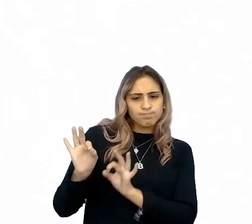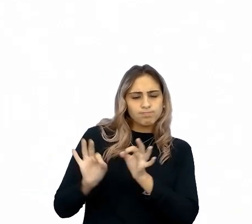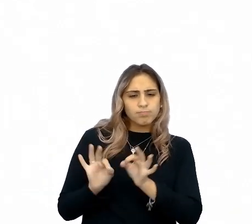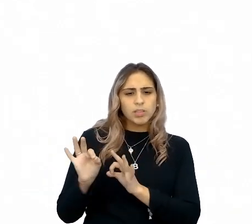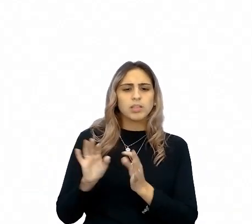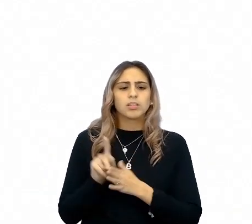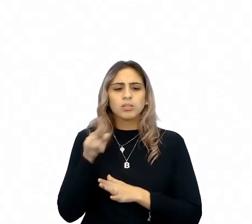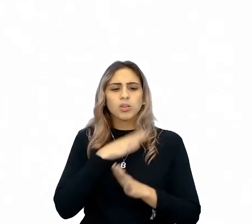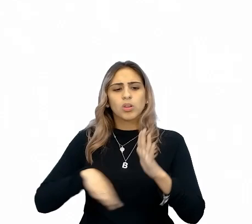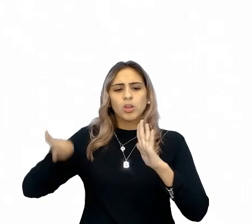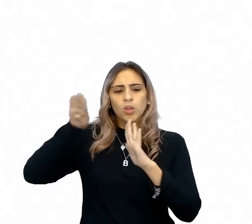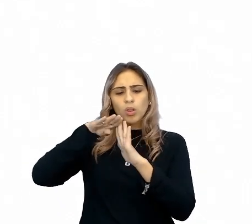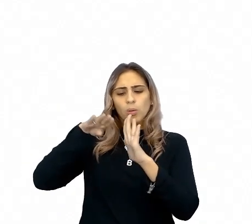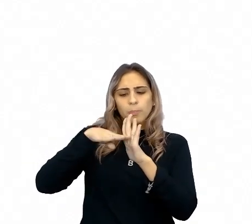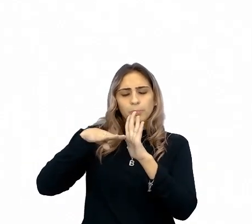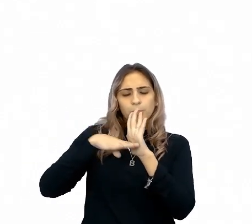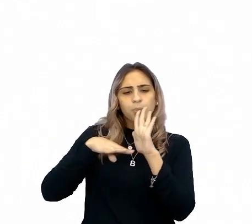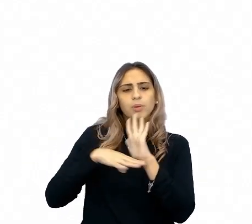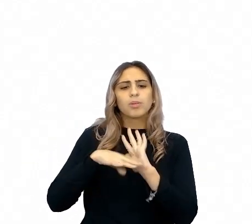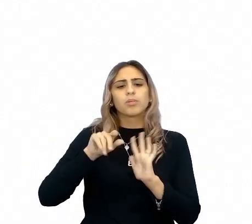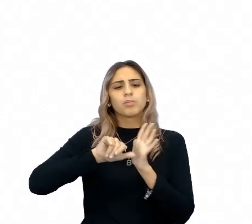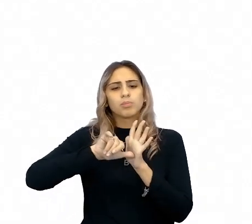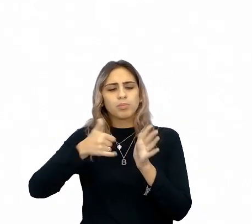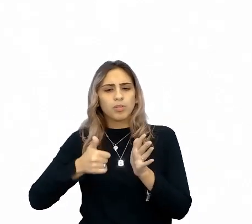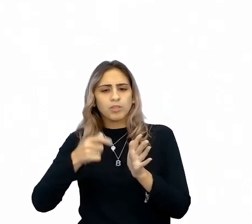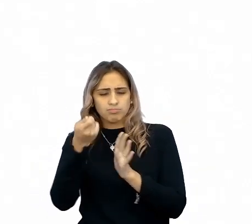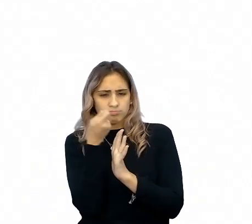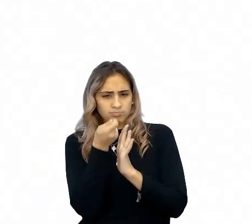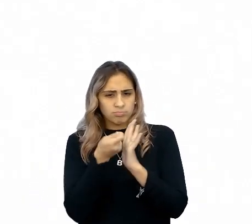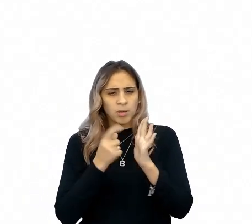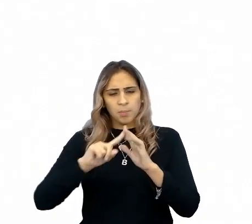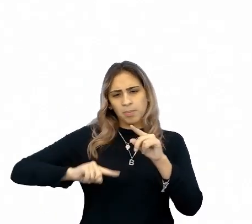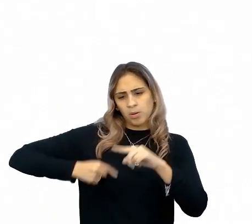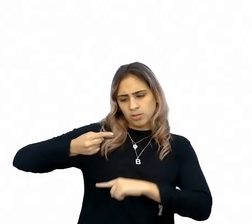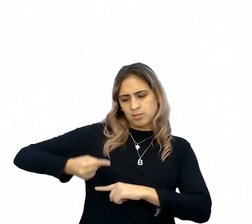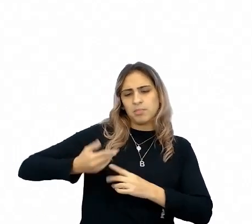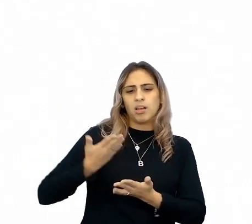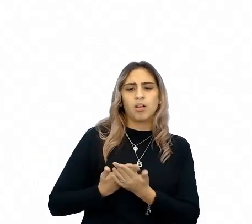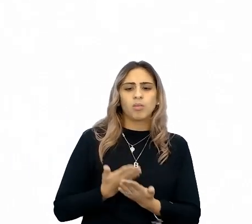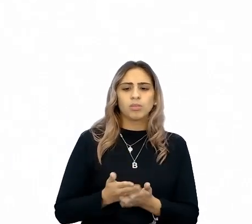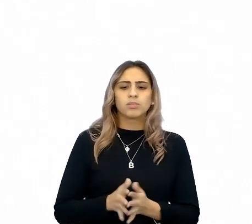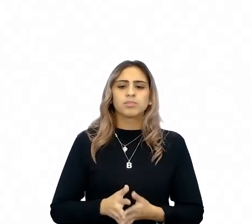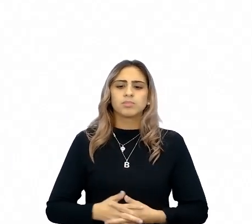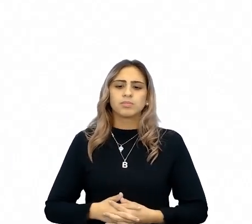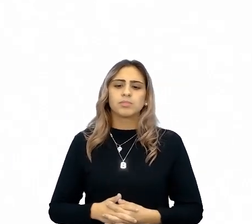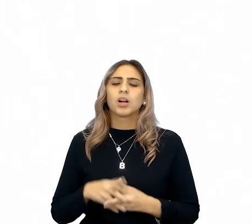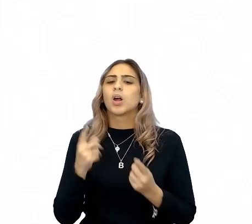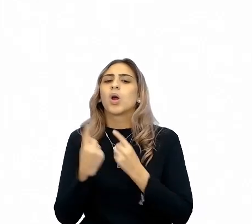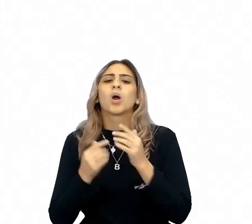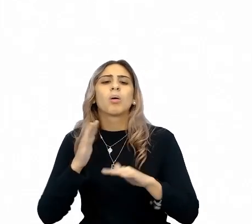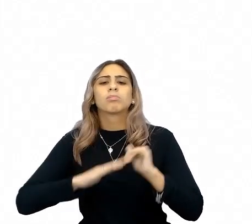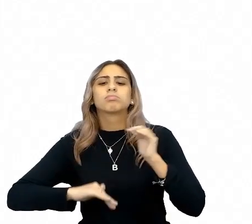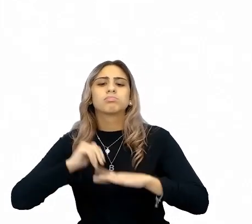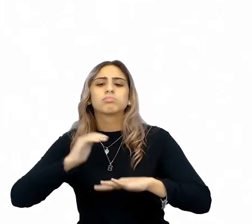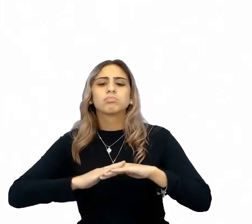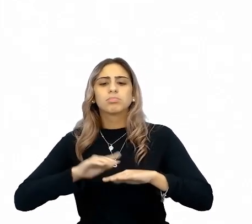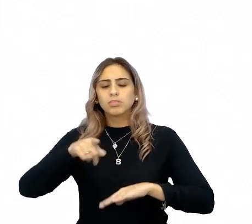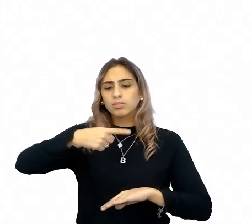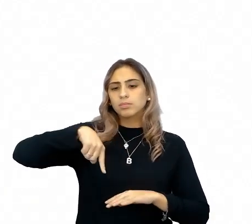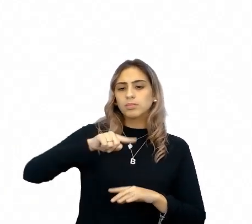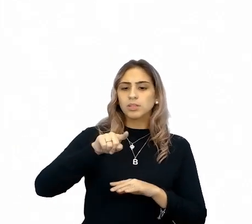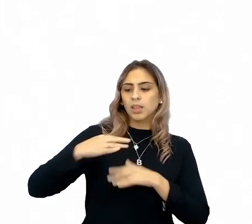em tópicos, uma vez que escreverão na próxima aula. E quais as habilidades